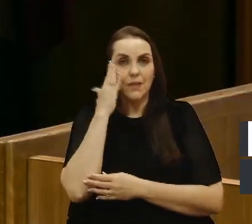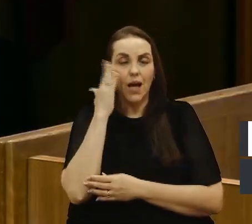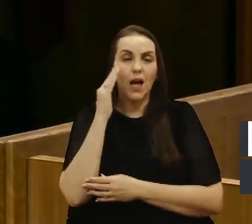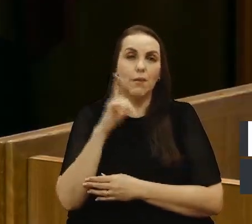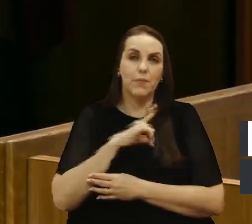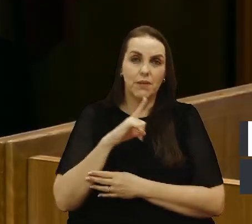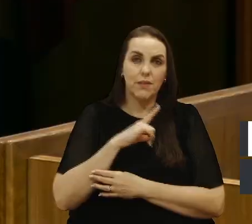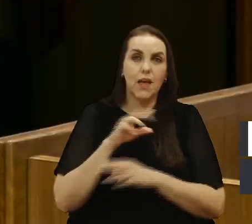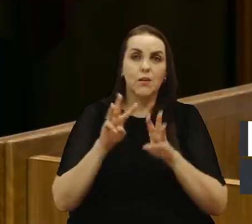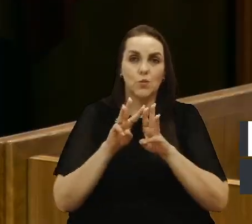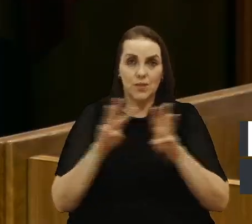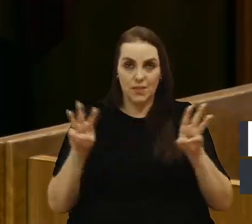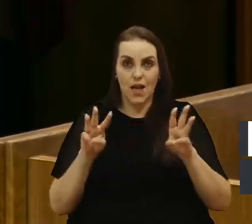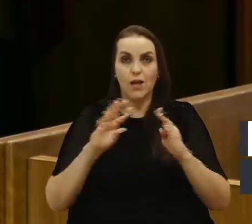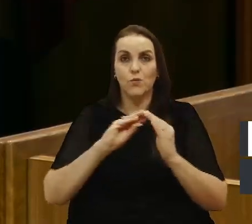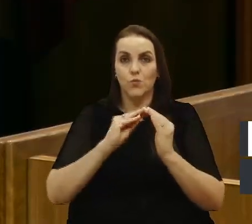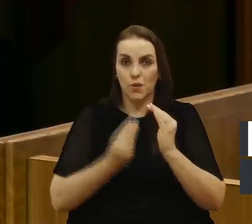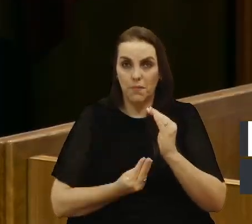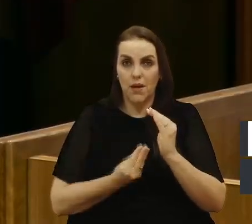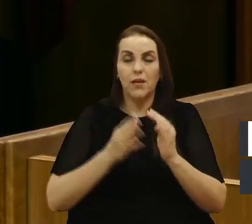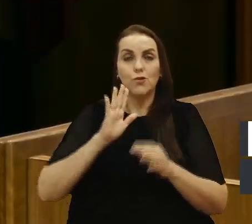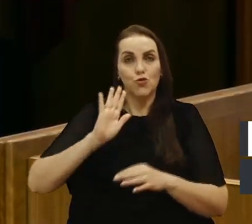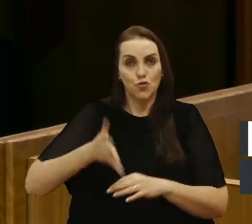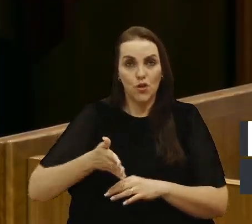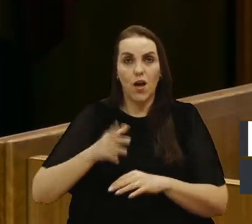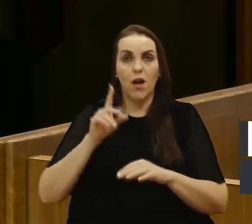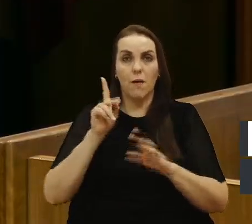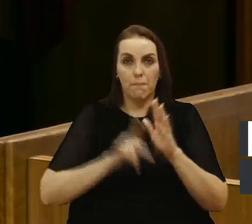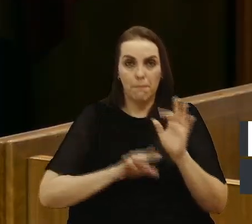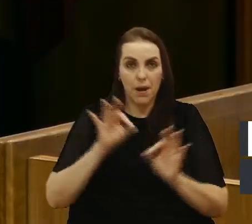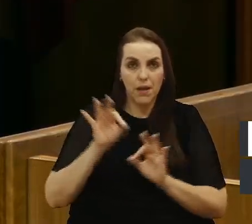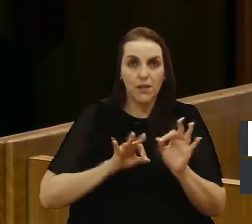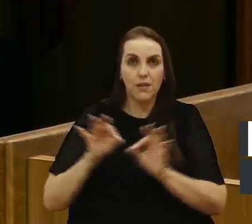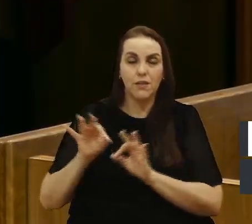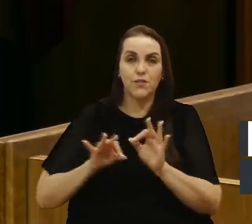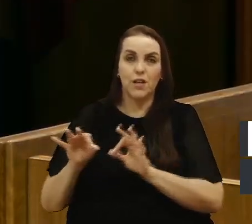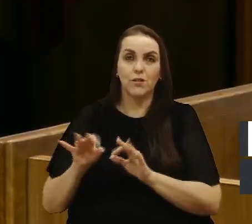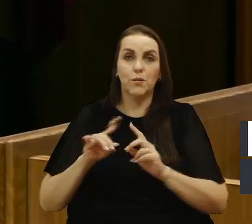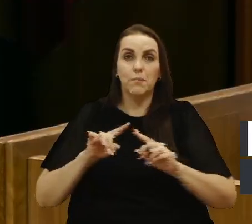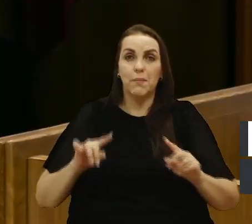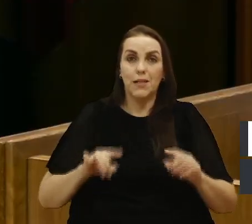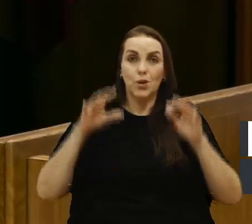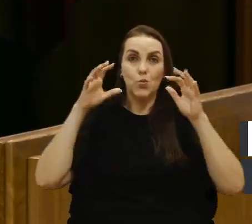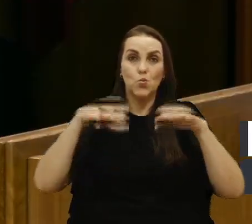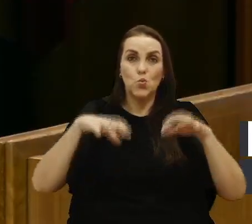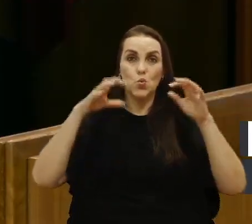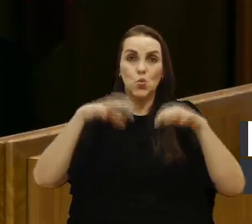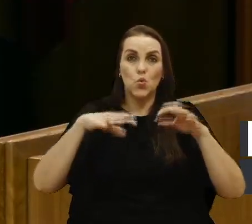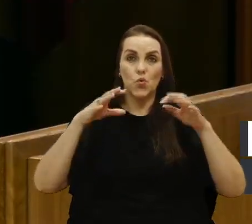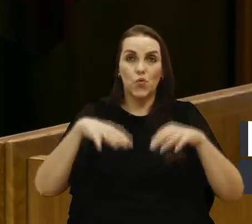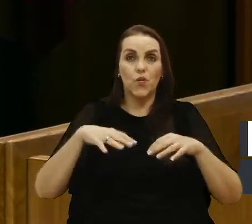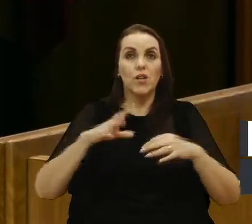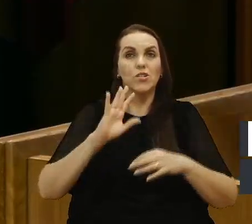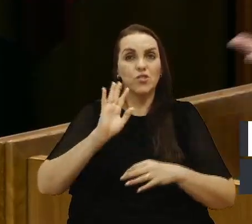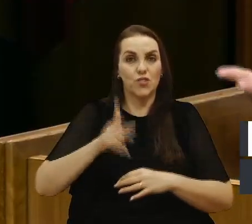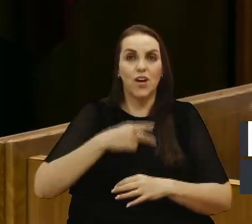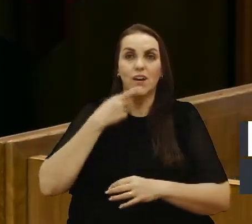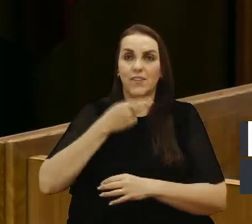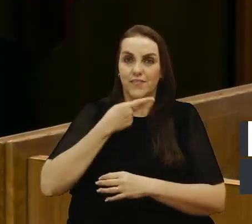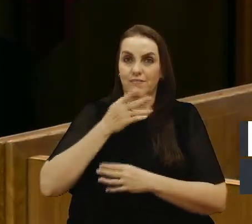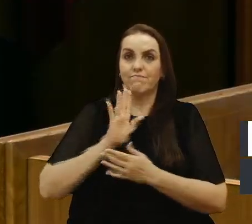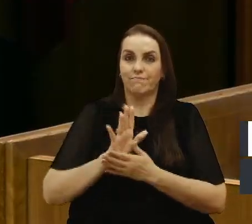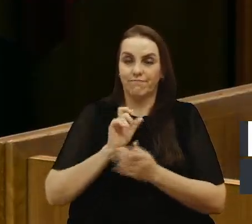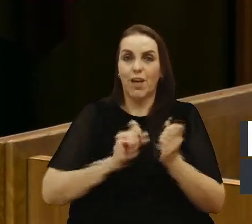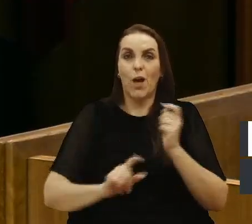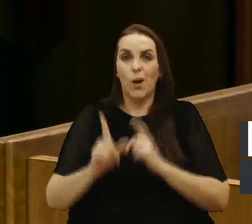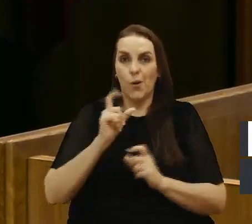no site do SAMAI, que já estão em planejamento, mas as chuvas já são faladas em alguns